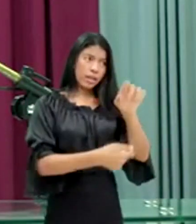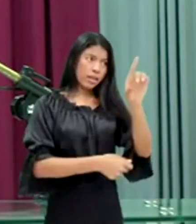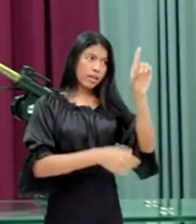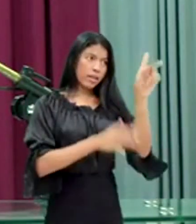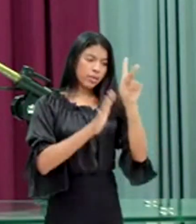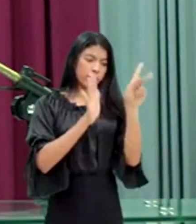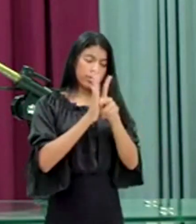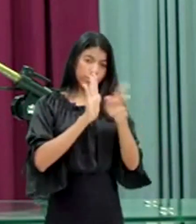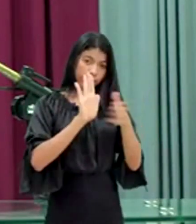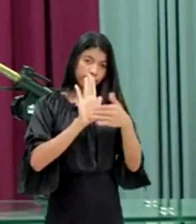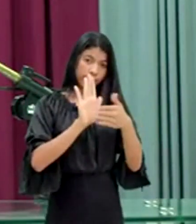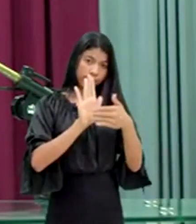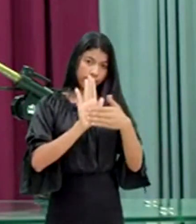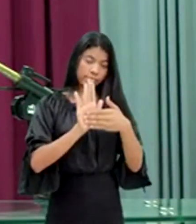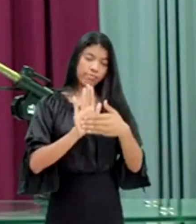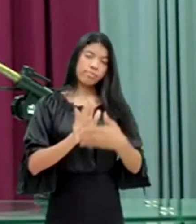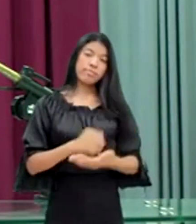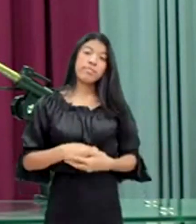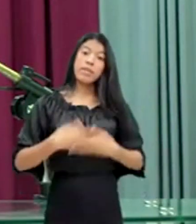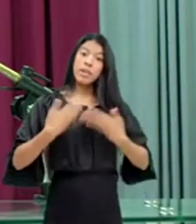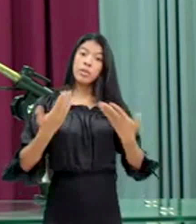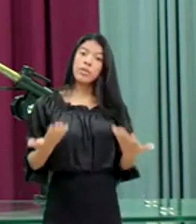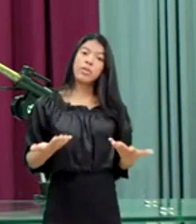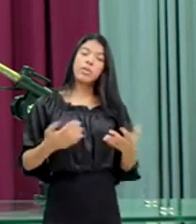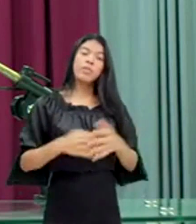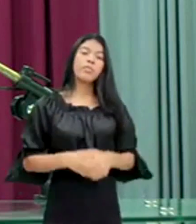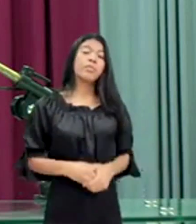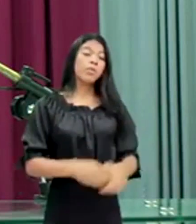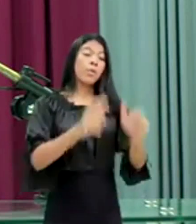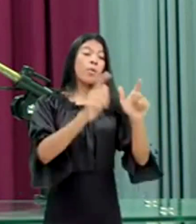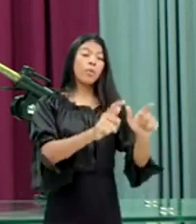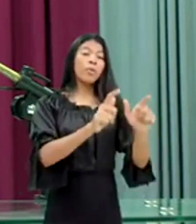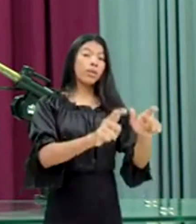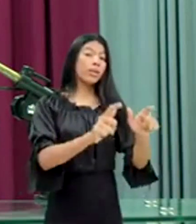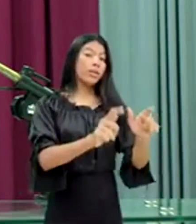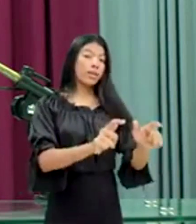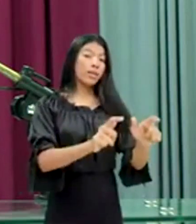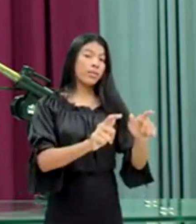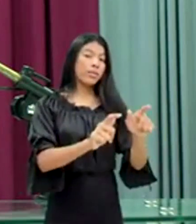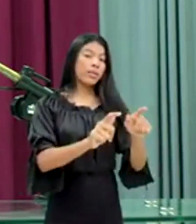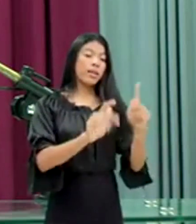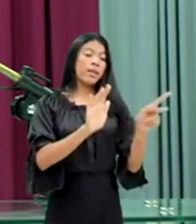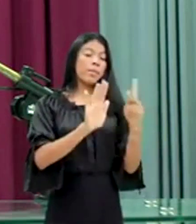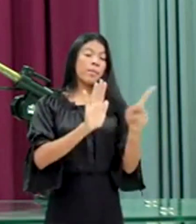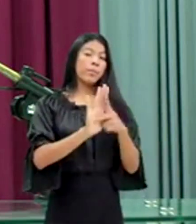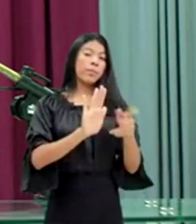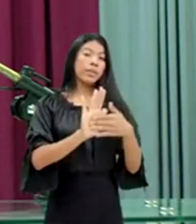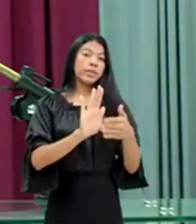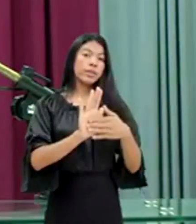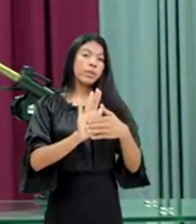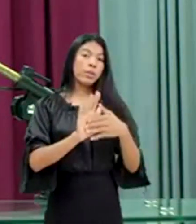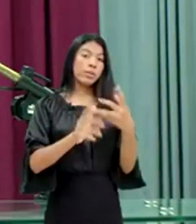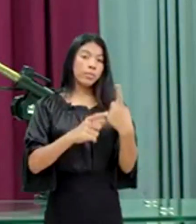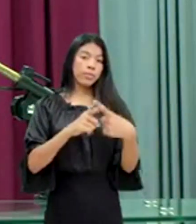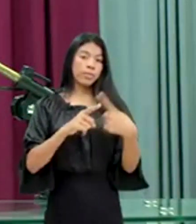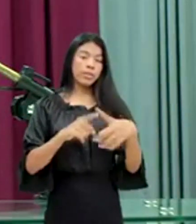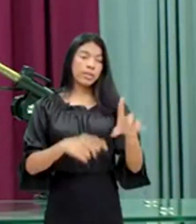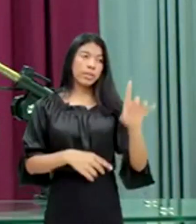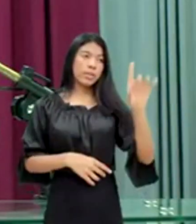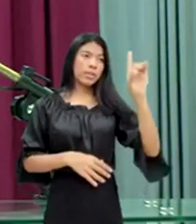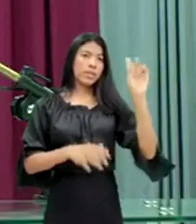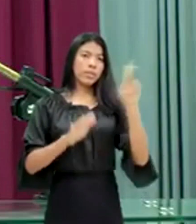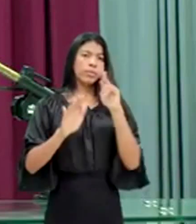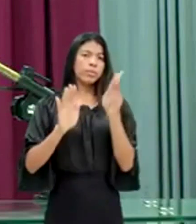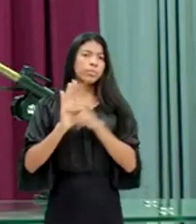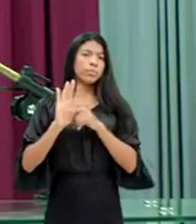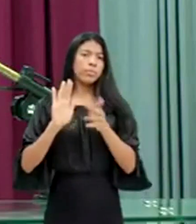é à toa que a terra é chamada de terra prometida, porque Deus havia prometido dar ao